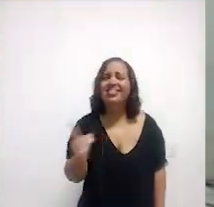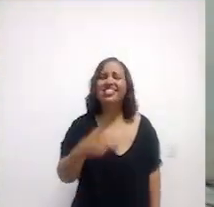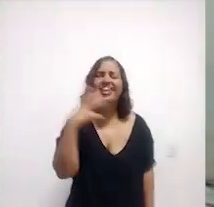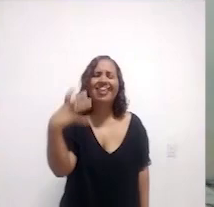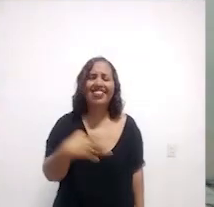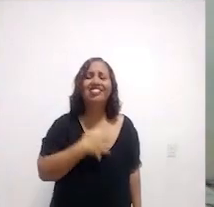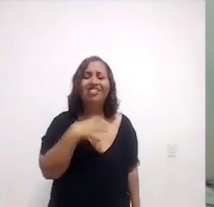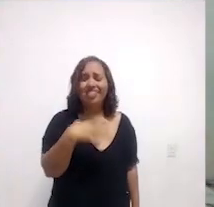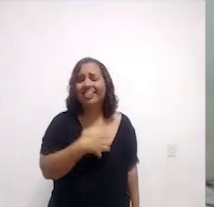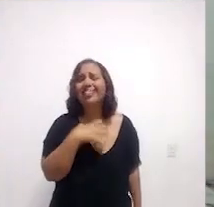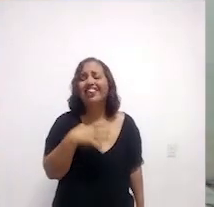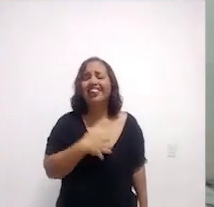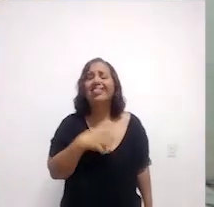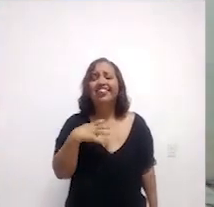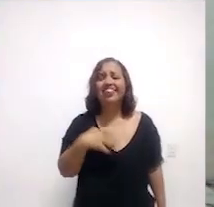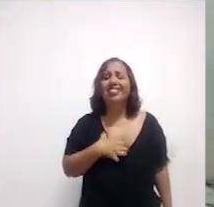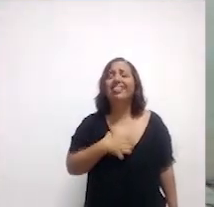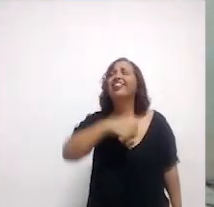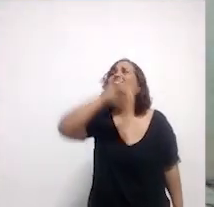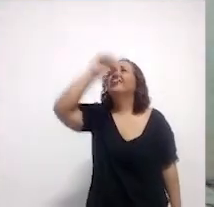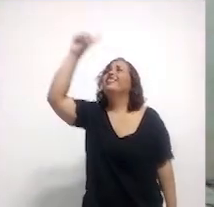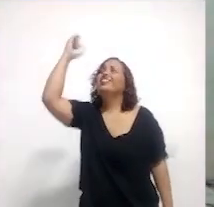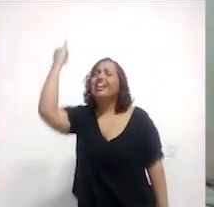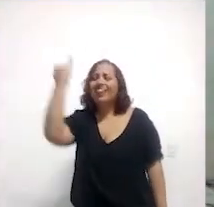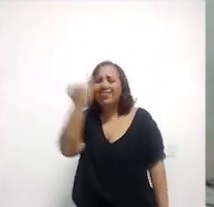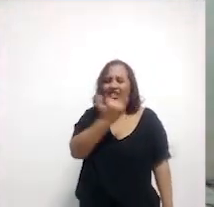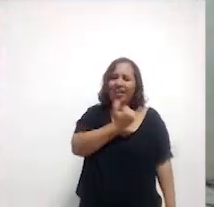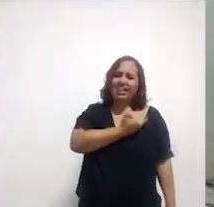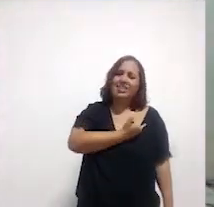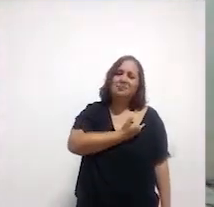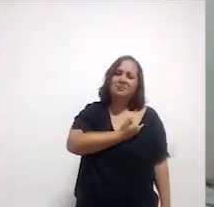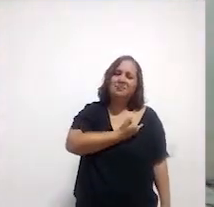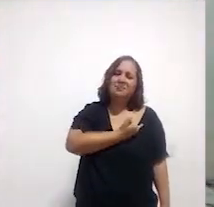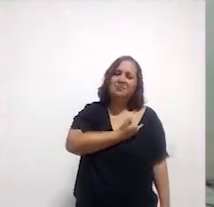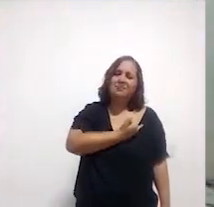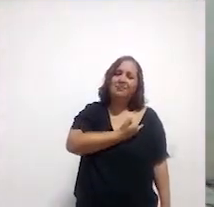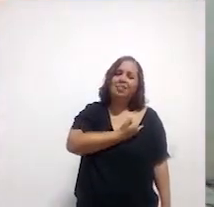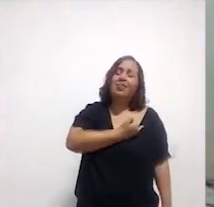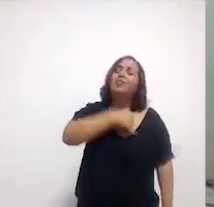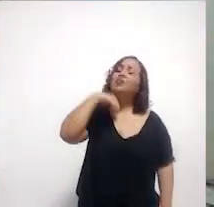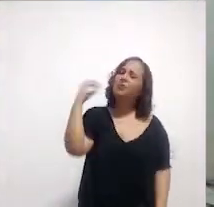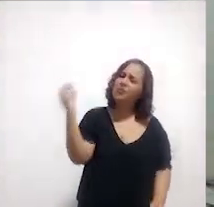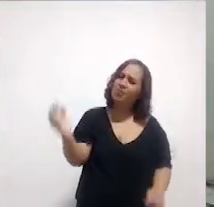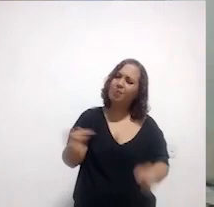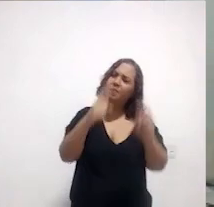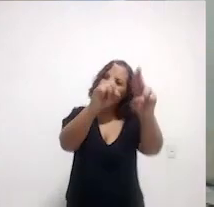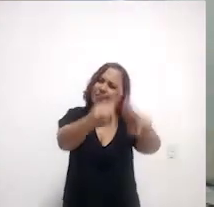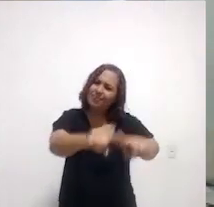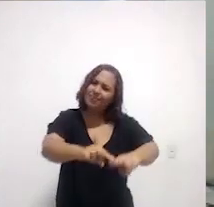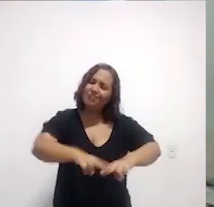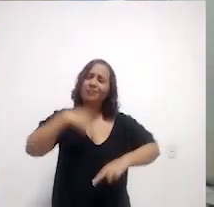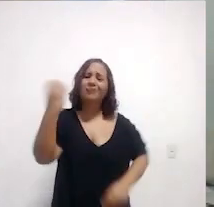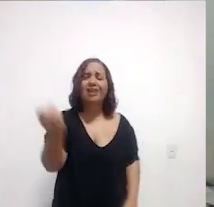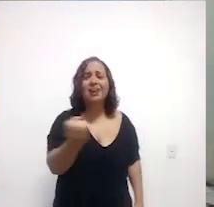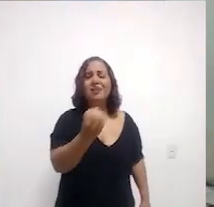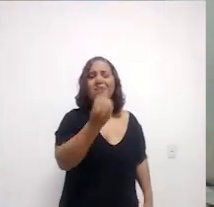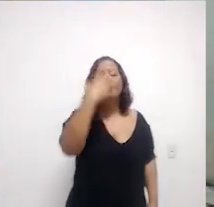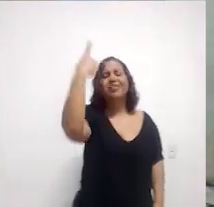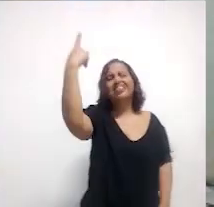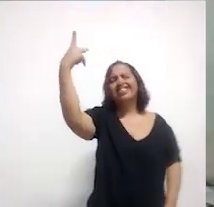Ao sentir o teu toque, por tua